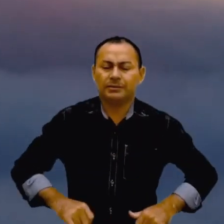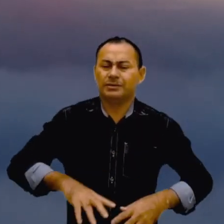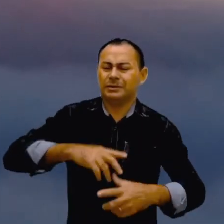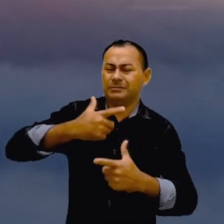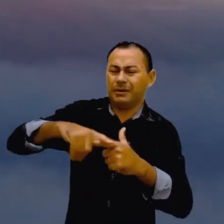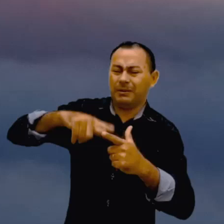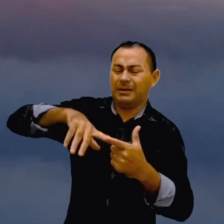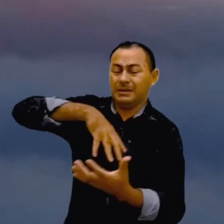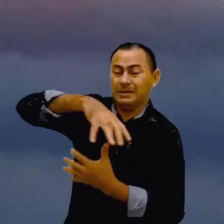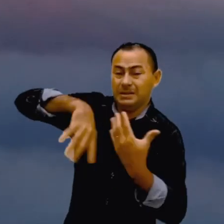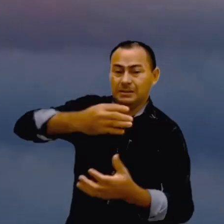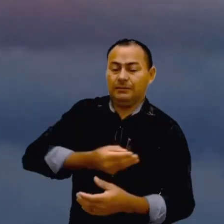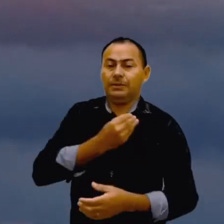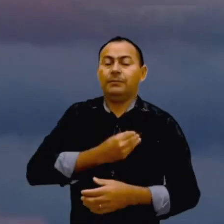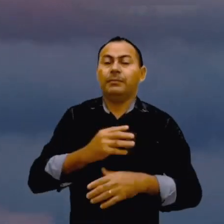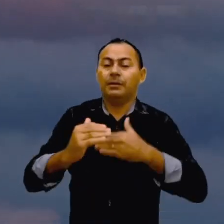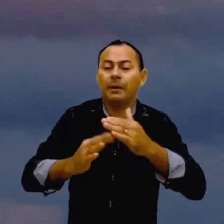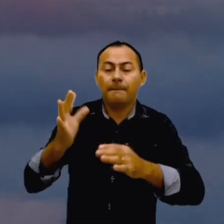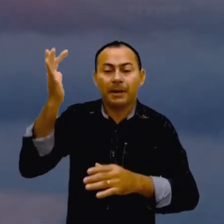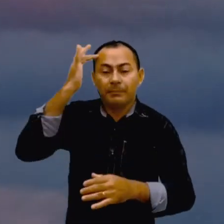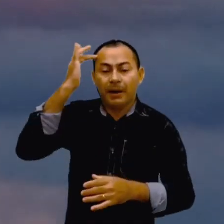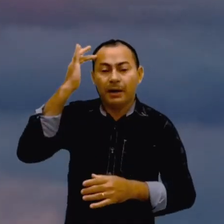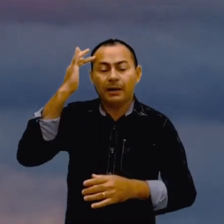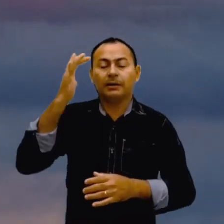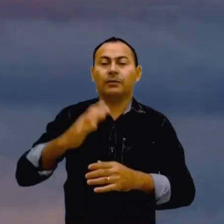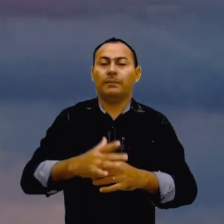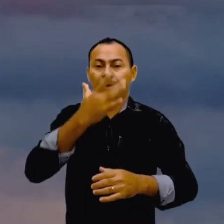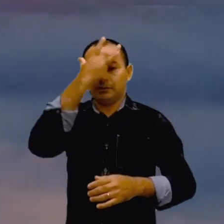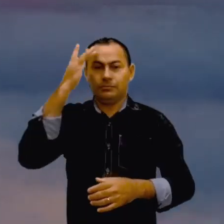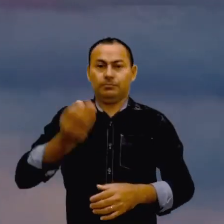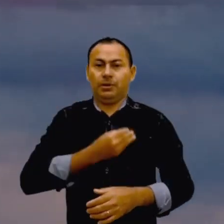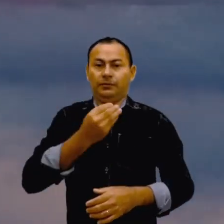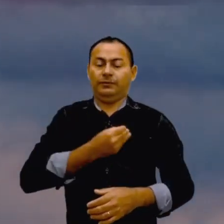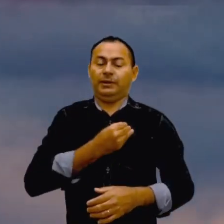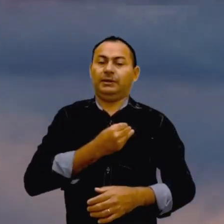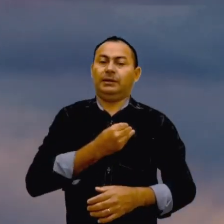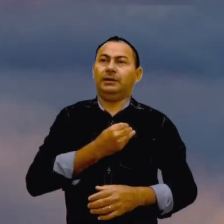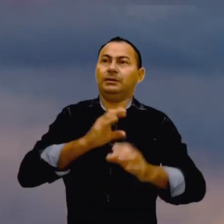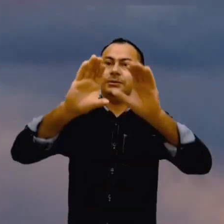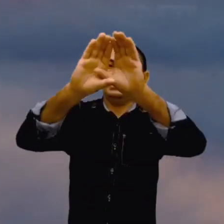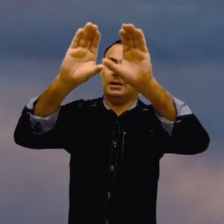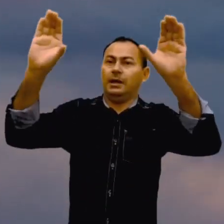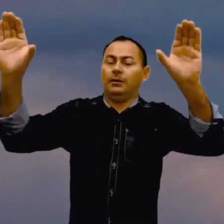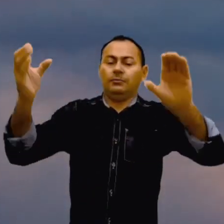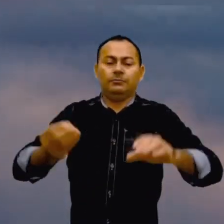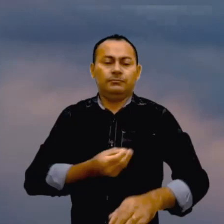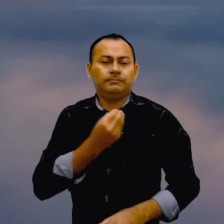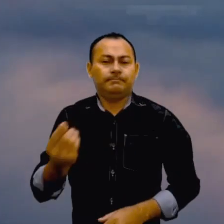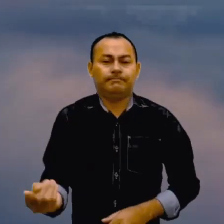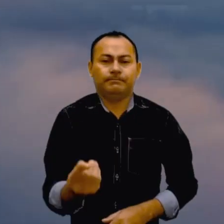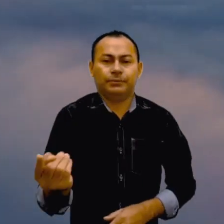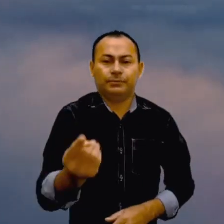da tribulação, amadurece e prepara o homem para uma vida celestial sem fim.